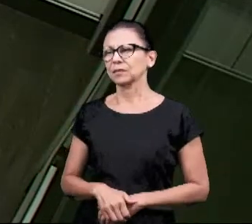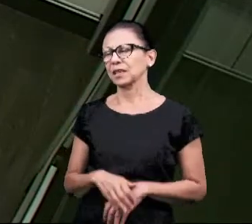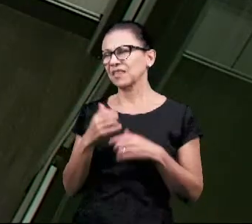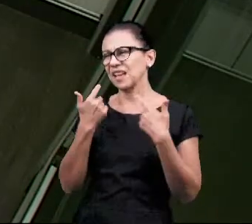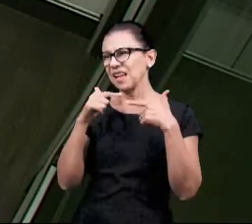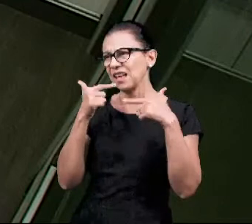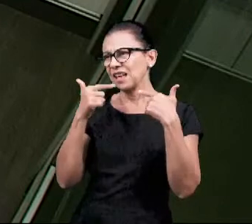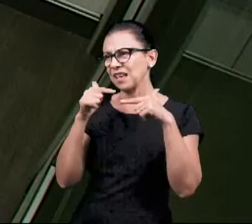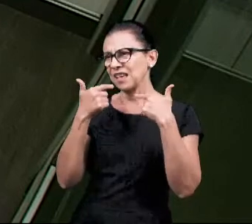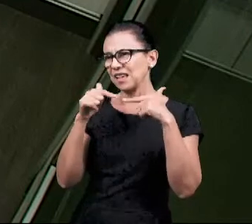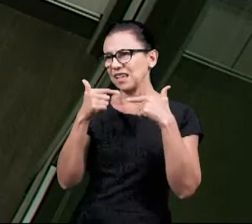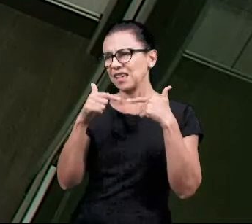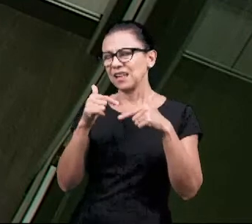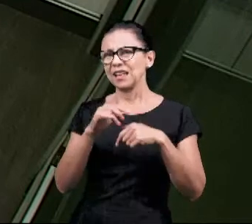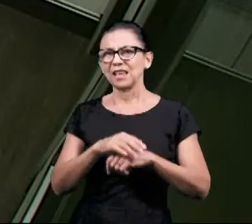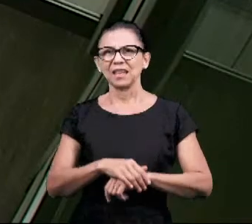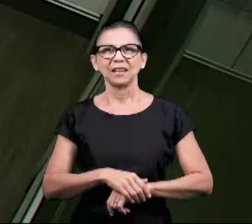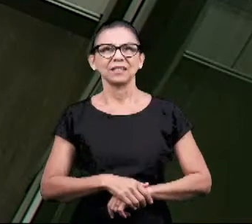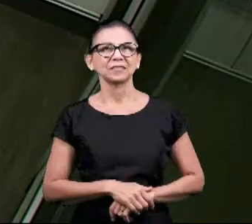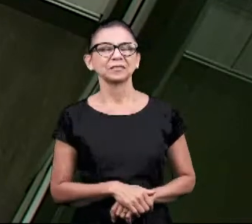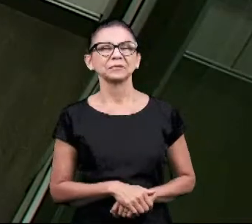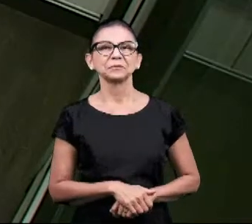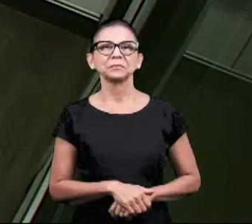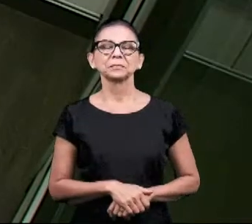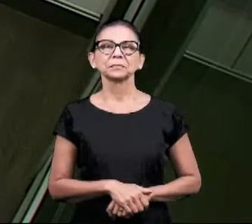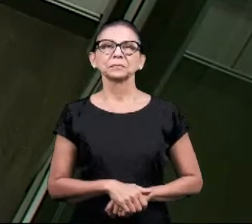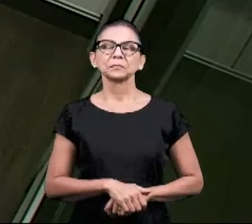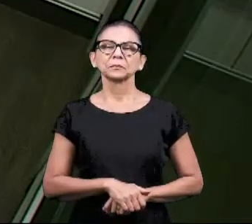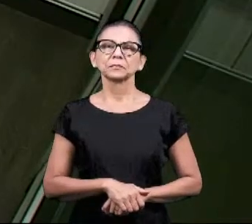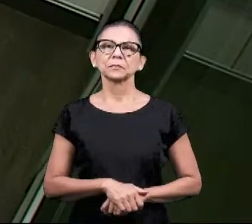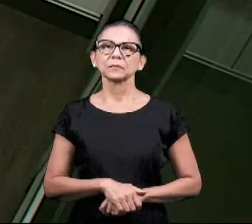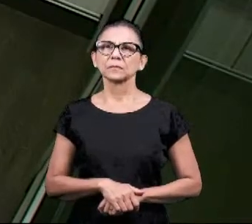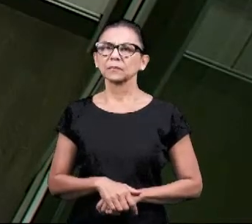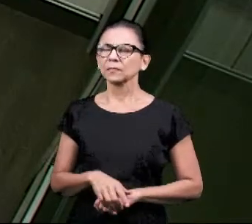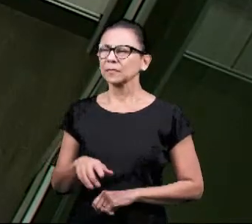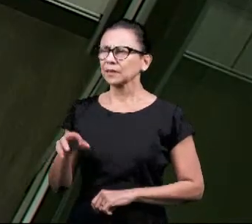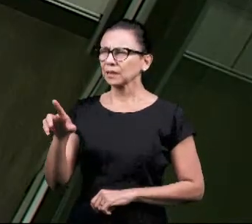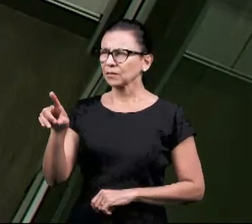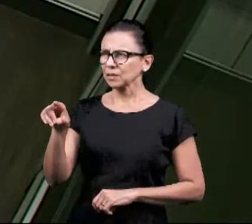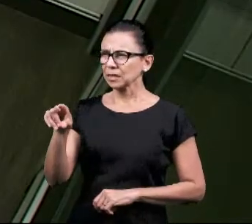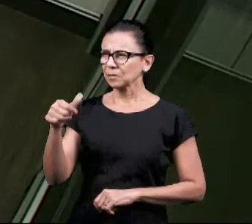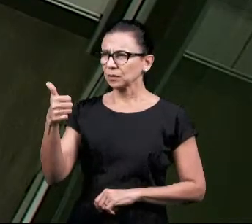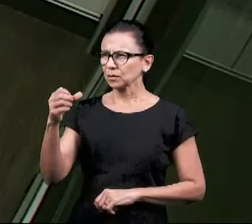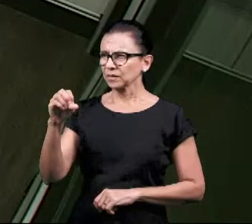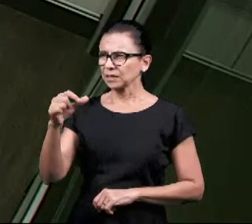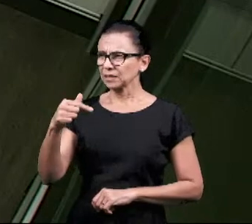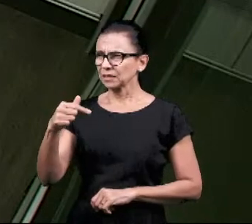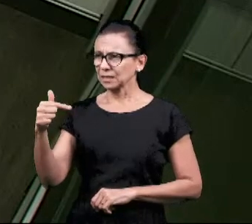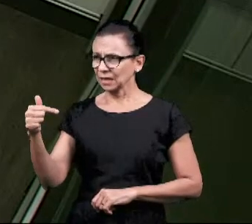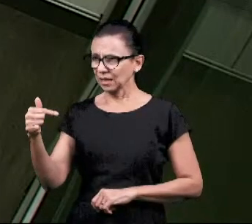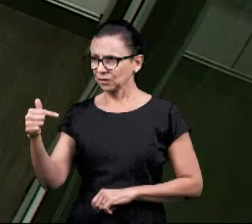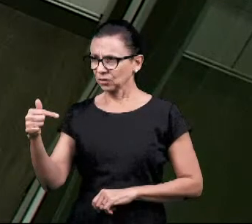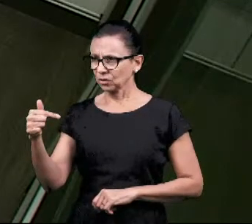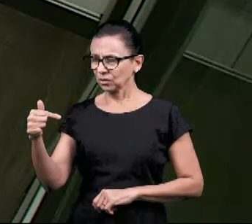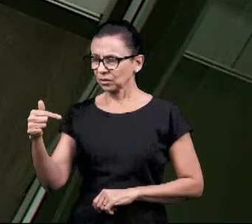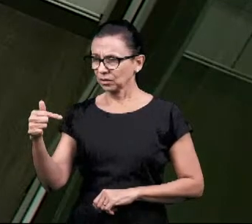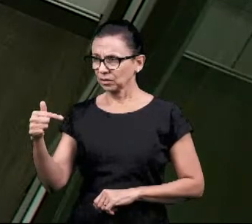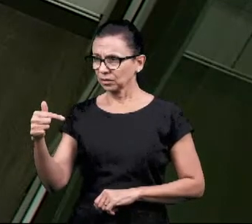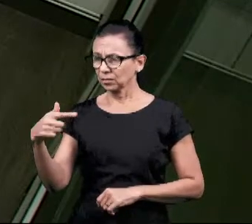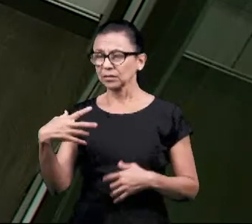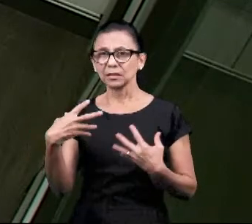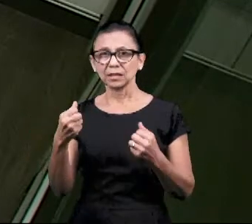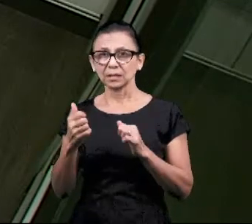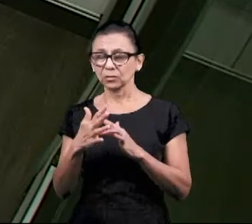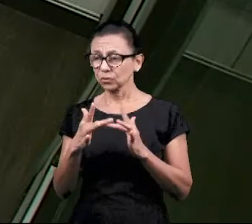em casa chorando, a mãe perguntava. Isso mesmo. Pastor, o senhor, em 1977, na conversão do senhor ali, o senhor saiu